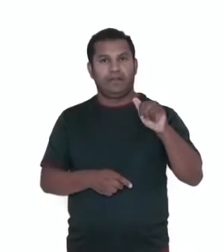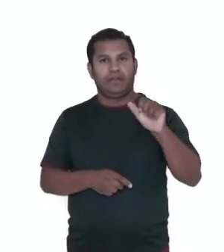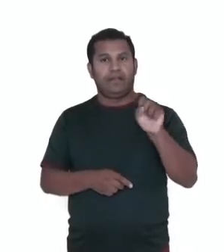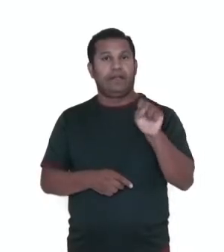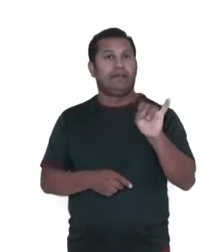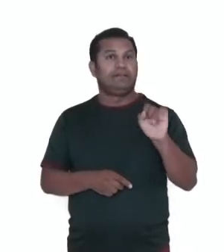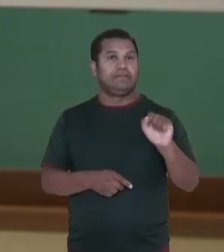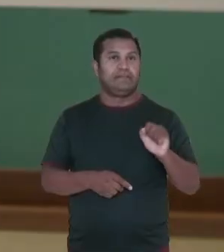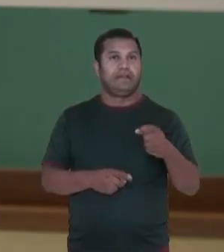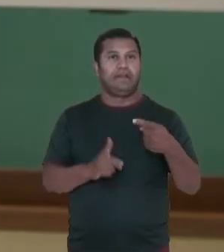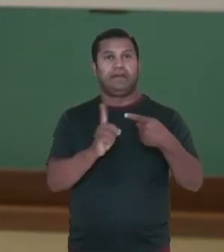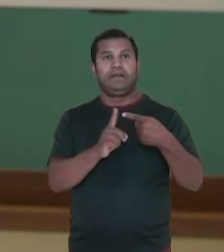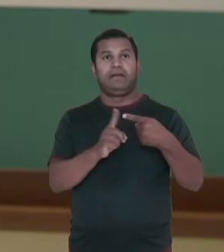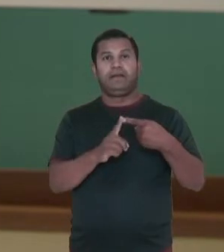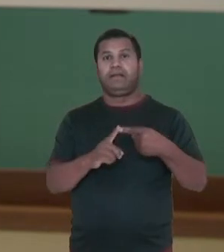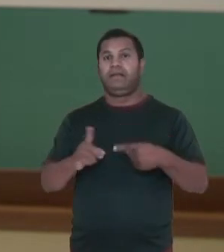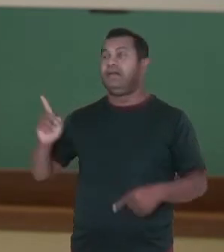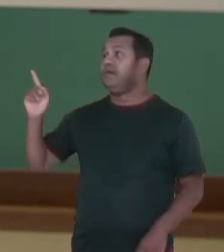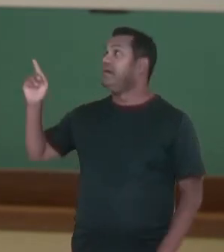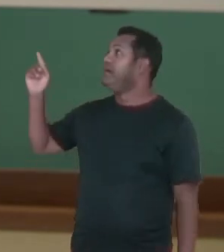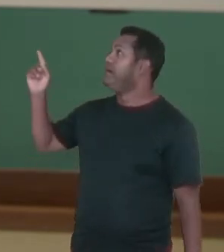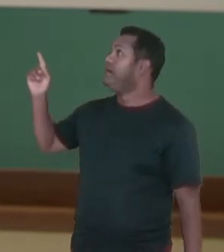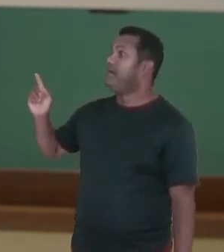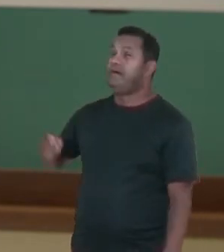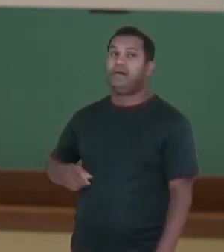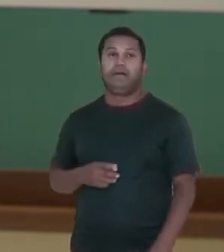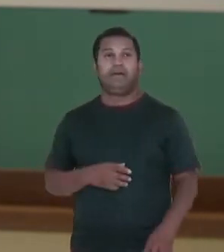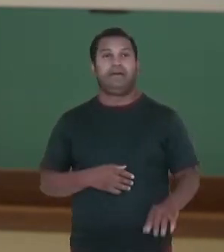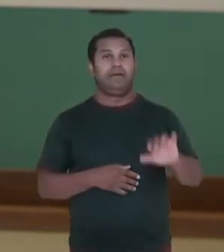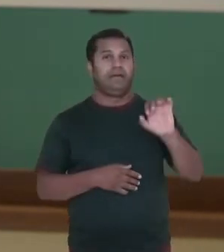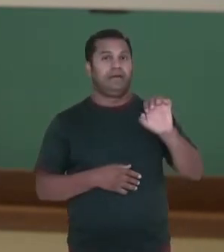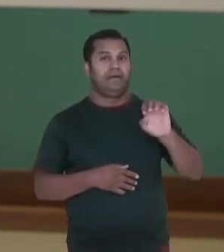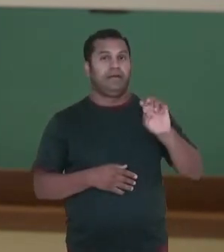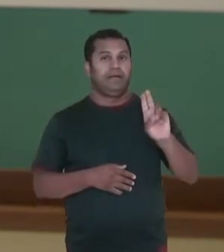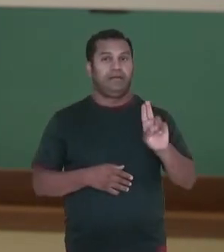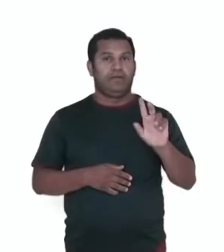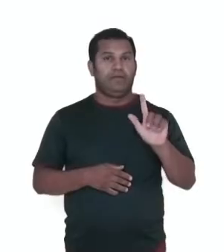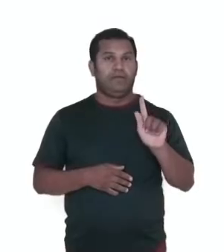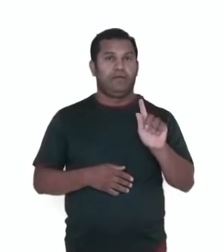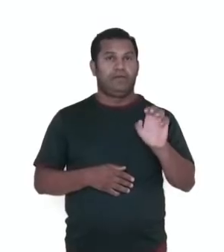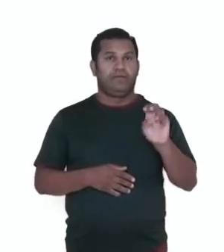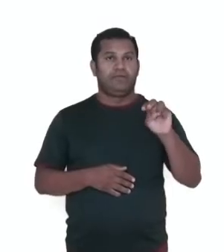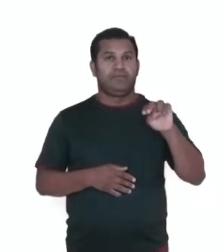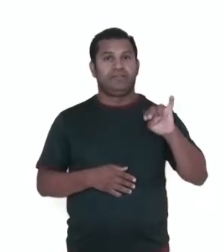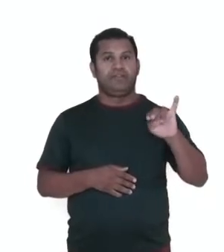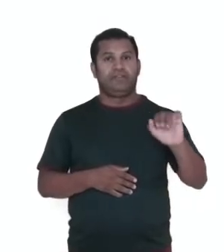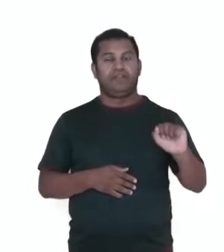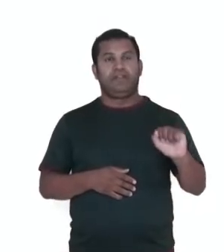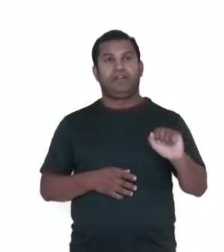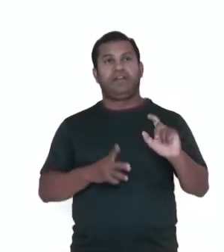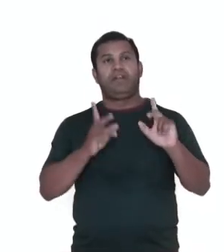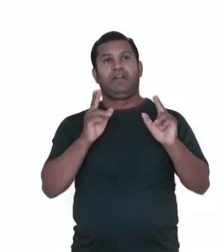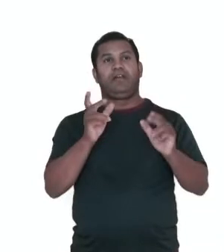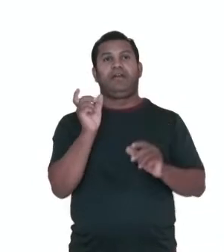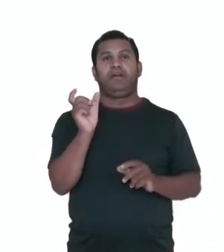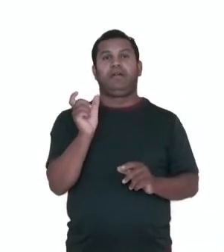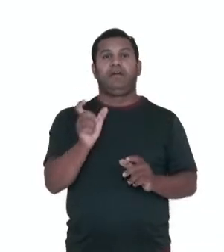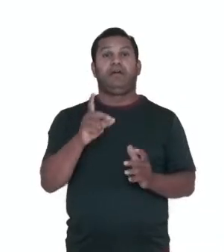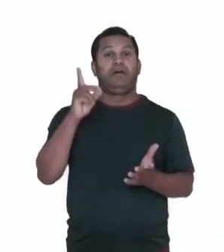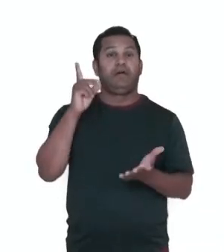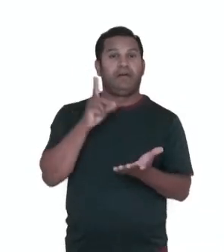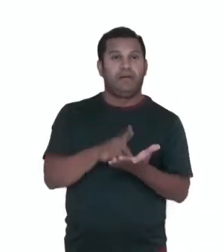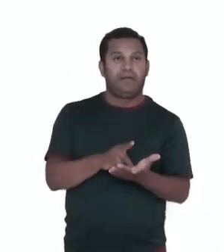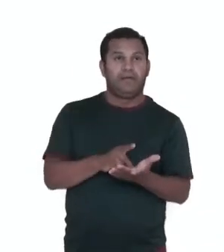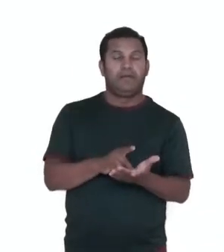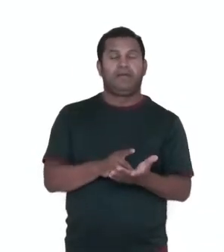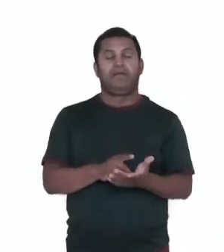Eu significa verdadeiro. Genia, genes. Então, verdadeiros genes. Então, foi um termo que foi criado por Francis Galton